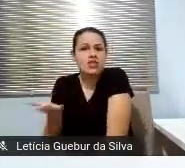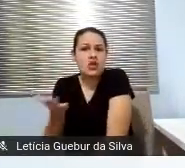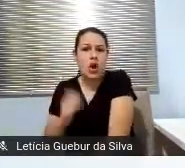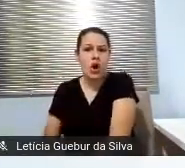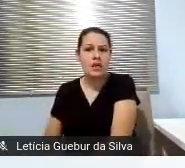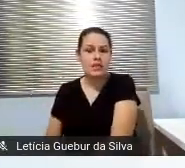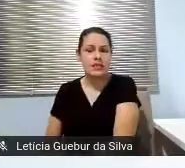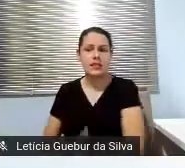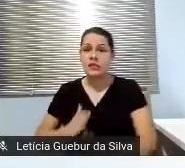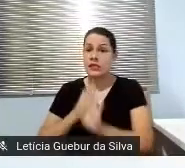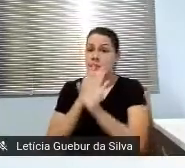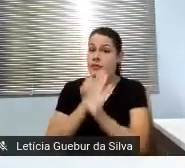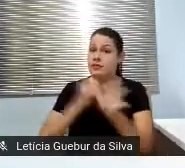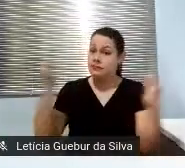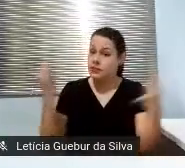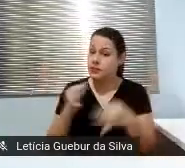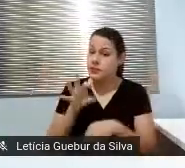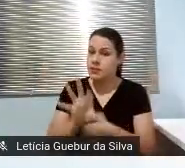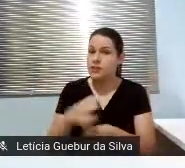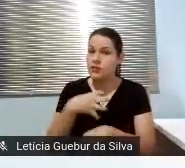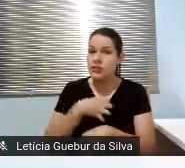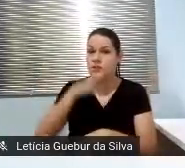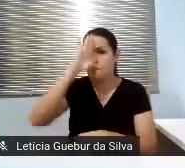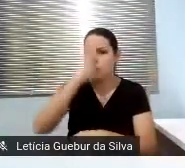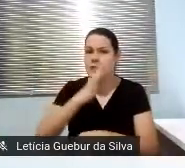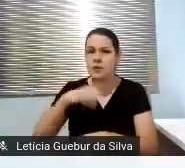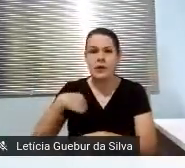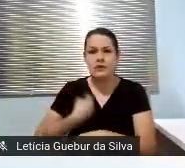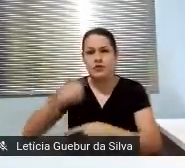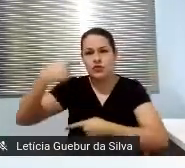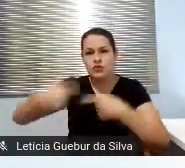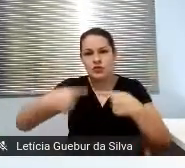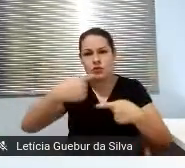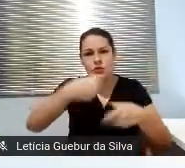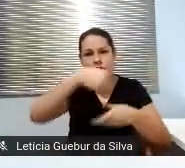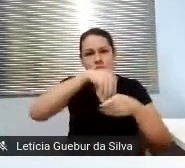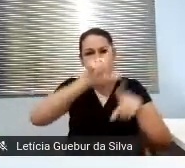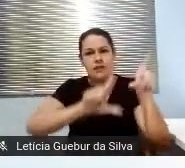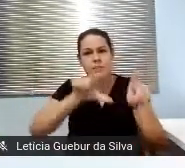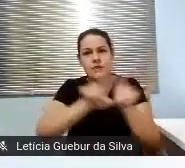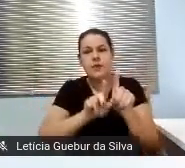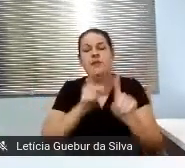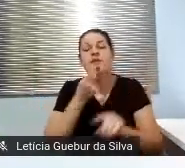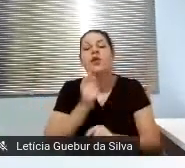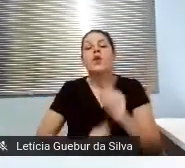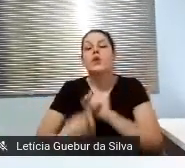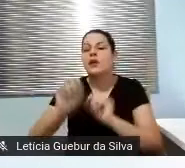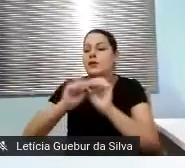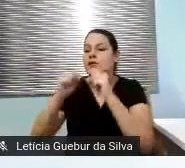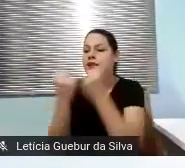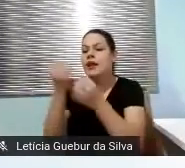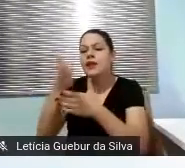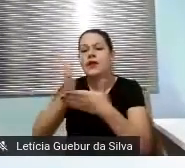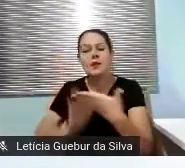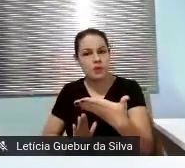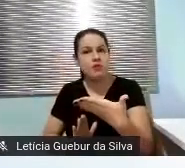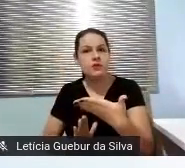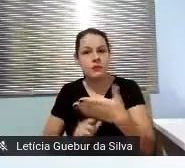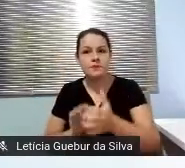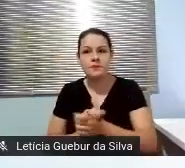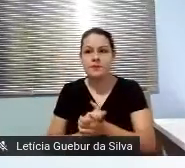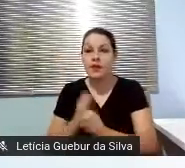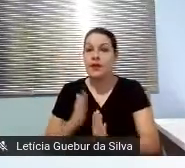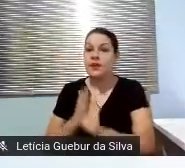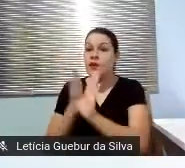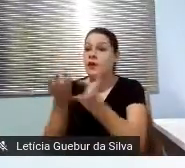exatamente, né, pelo menos a parte principal que a gente tem notícia pela imprensa, que o Senado ontem reprovou. Eu queria que você falasse para nós se